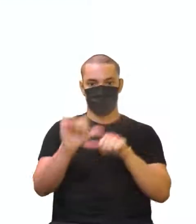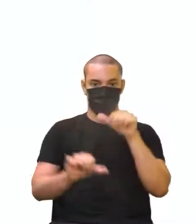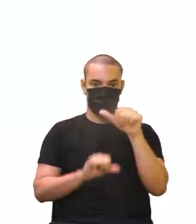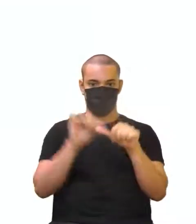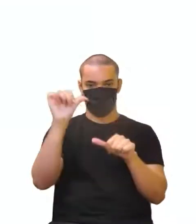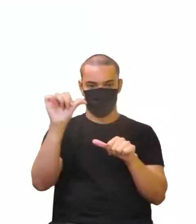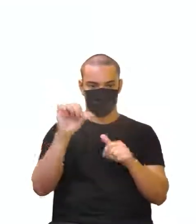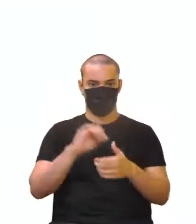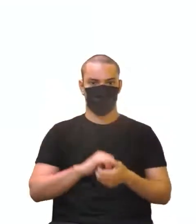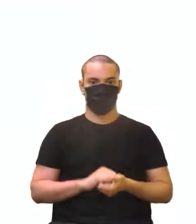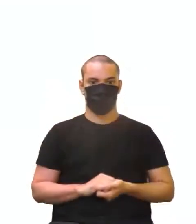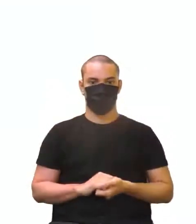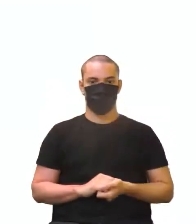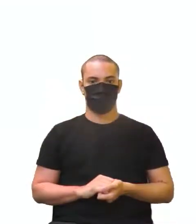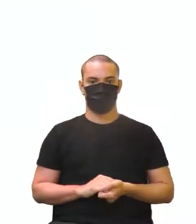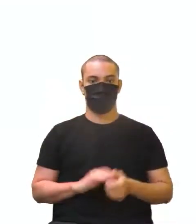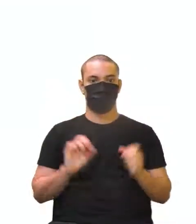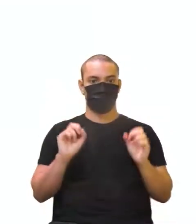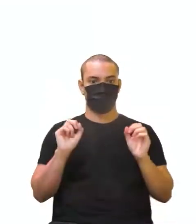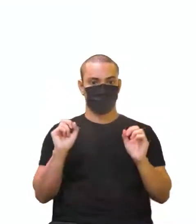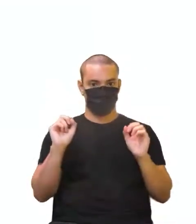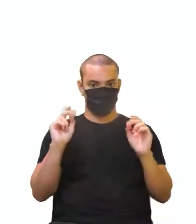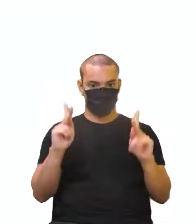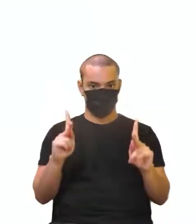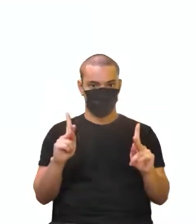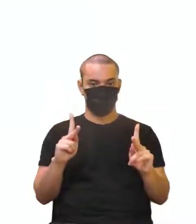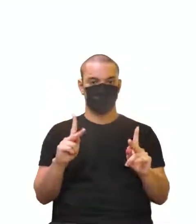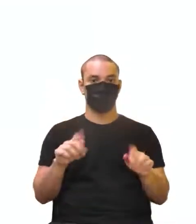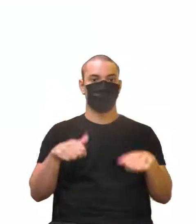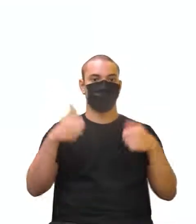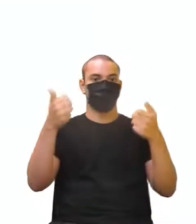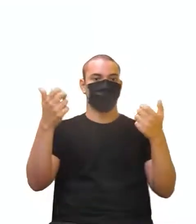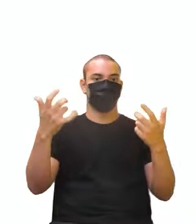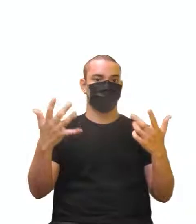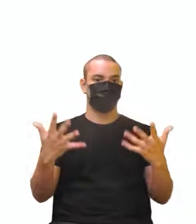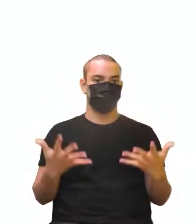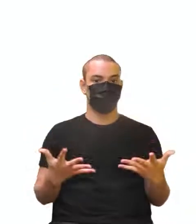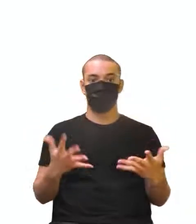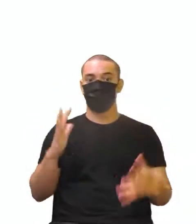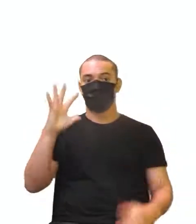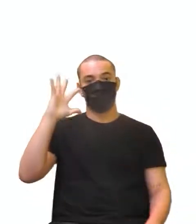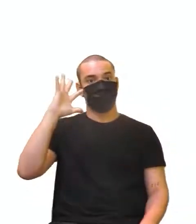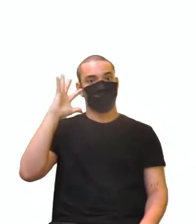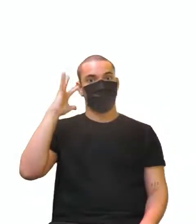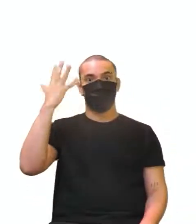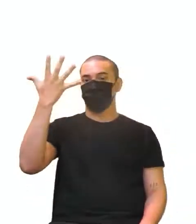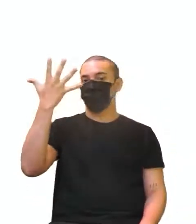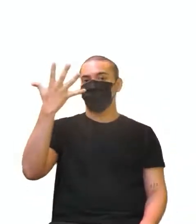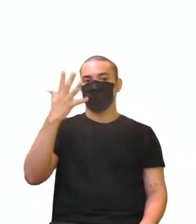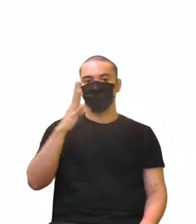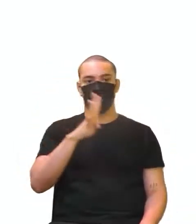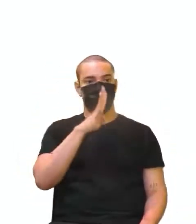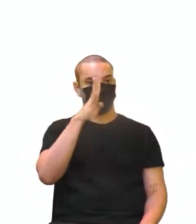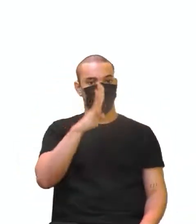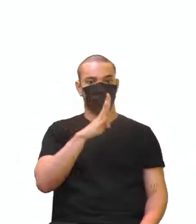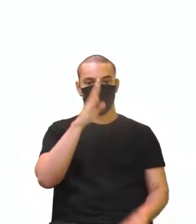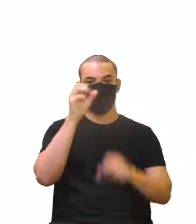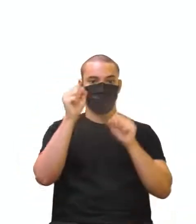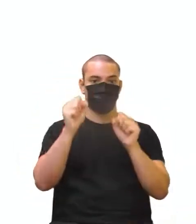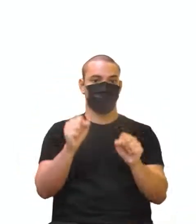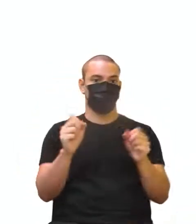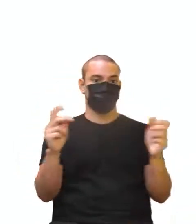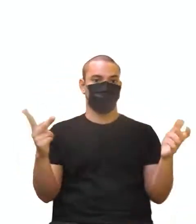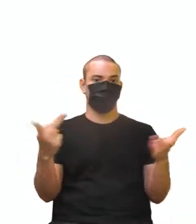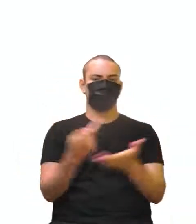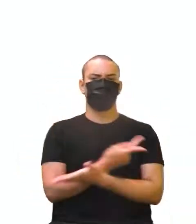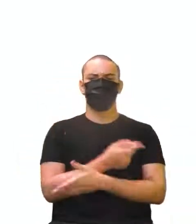herança. Ok, vamos lá então para a gente falar um pouquinho sobre os eventos aleatórios.